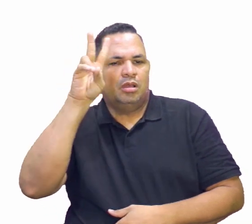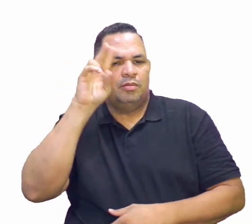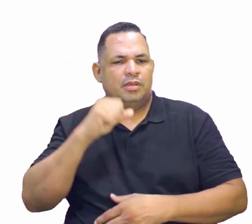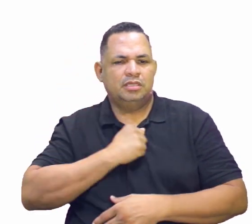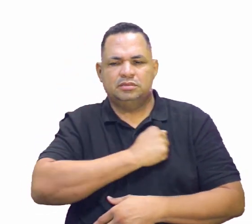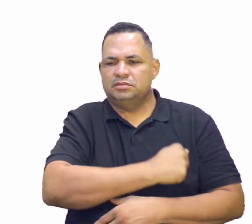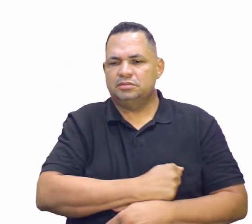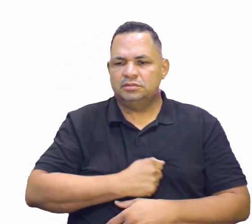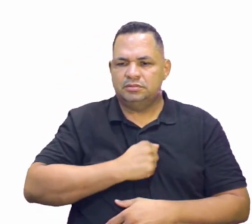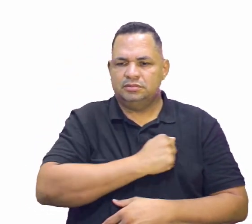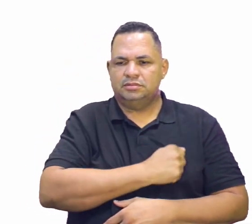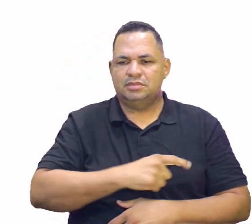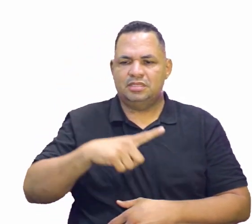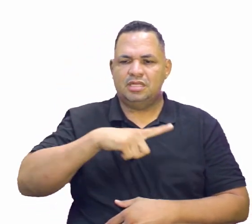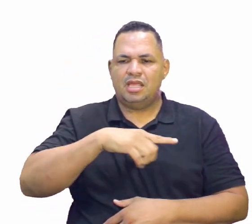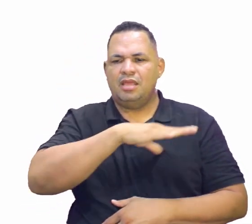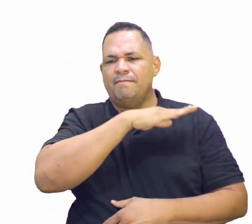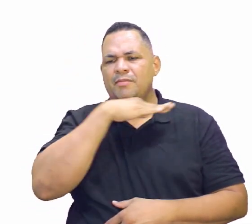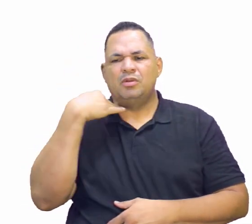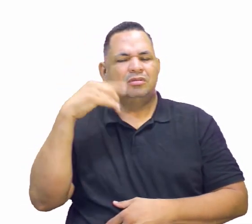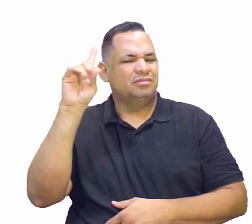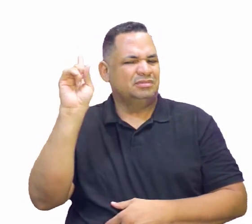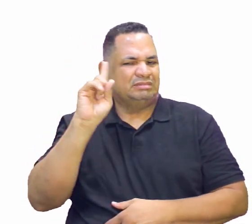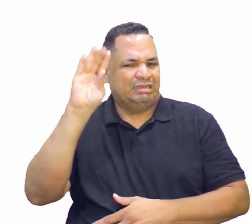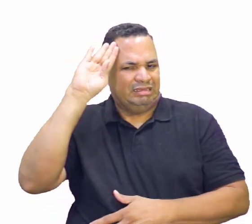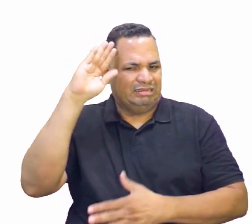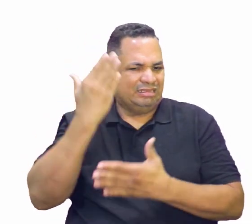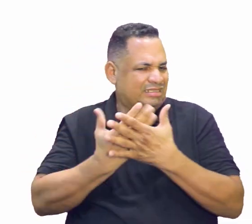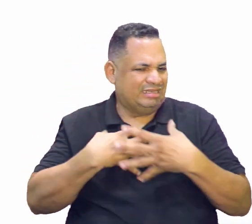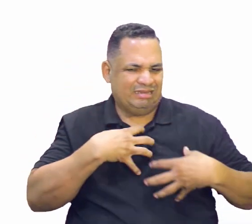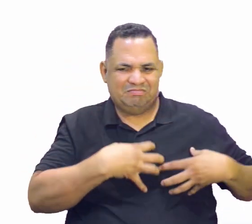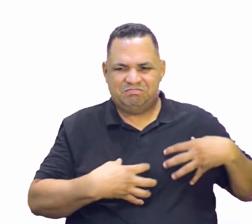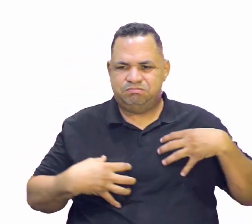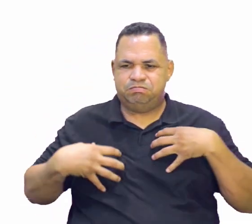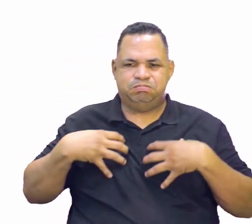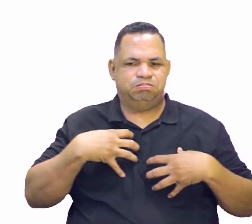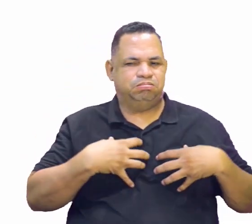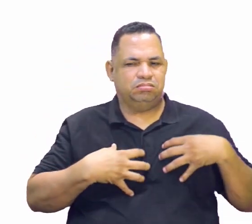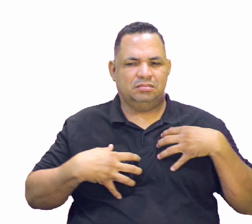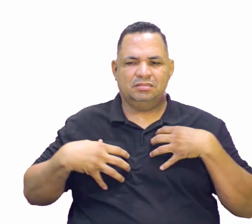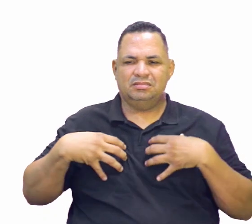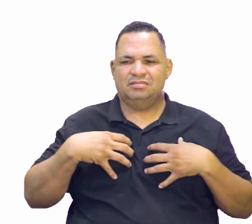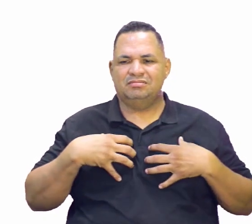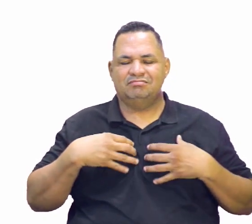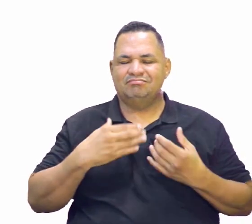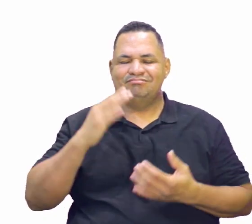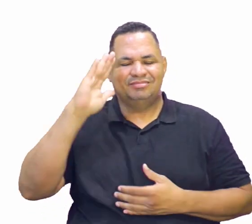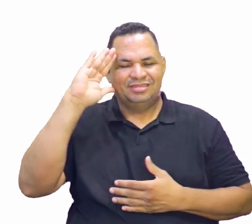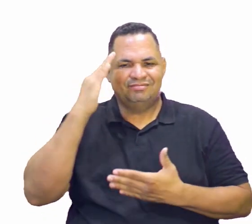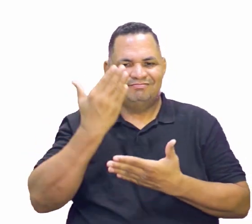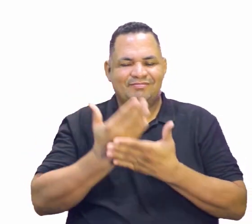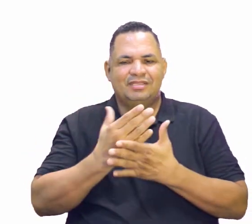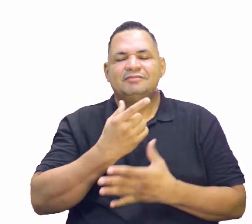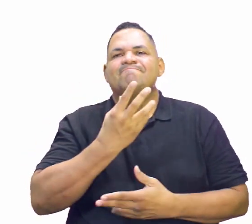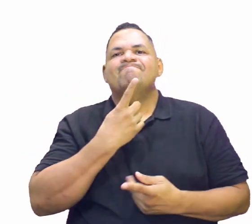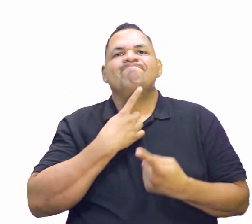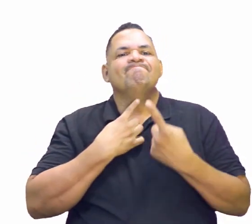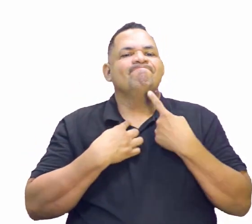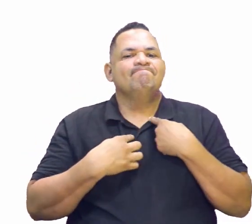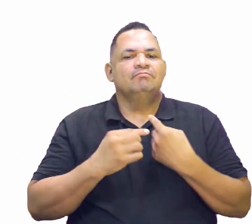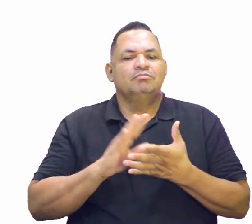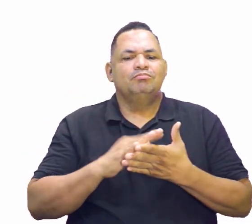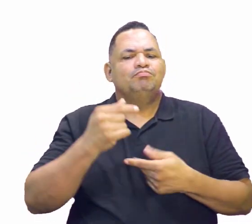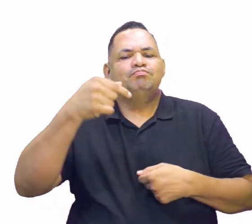tenho o quê, pessoal? Eu tenho morte, pessimismo. Angústia. Aquela incerteza, aquela vontade. Por que eu